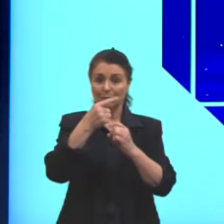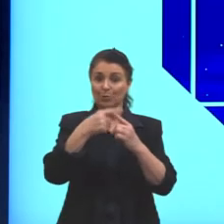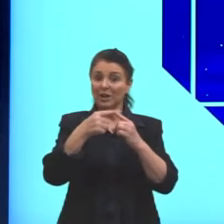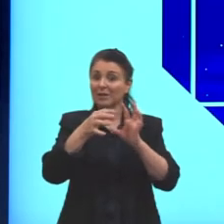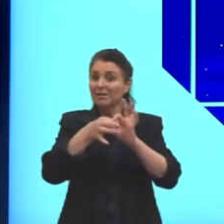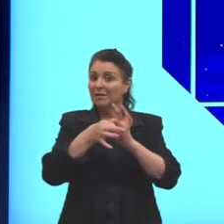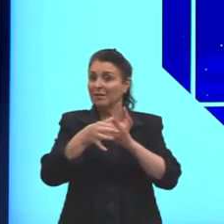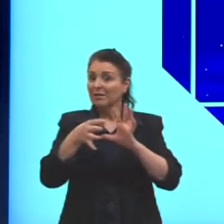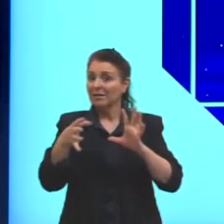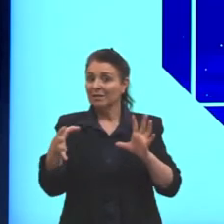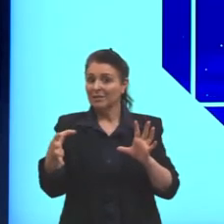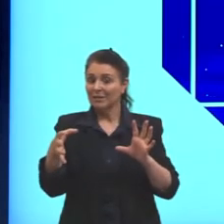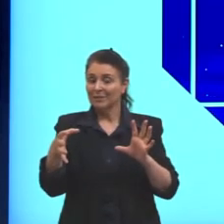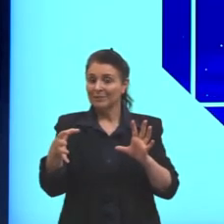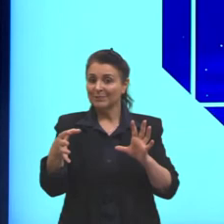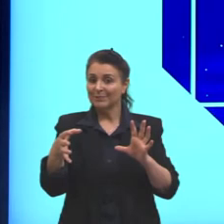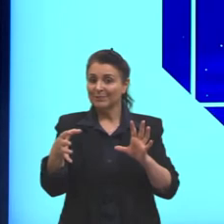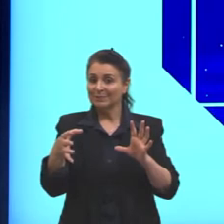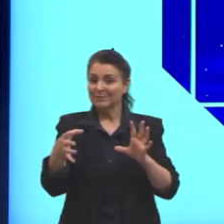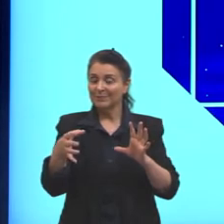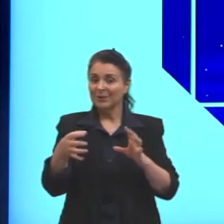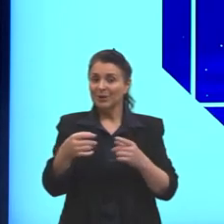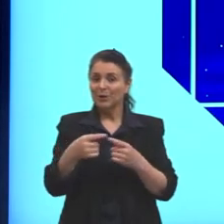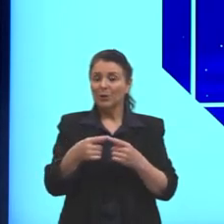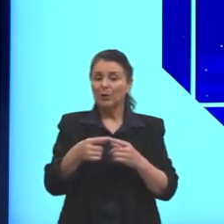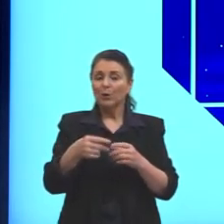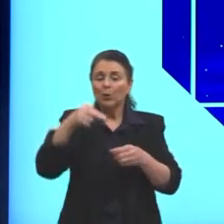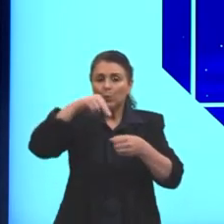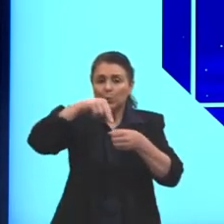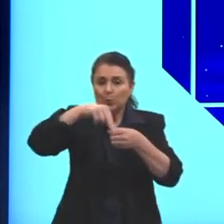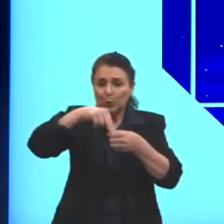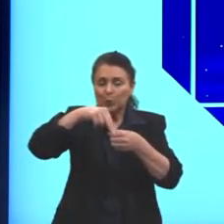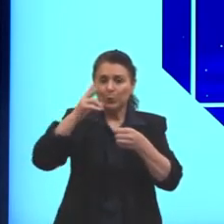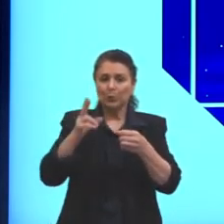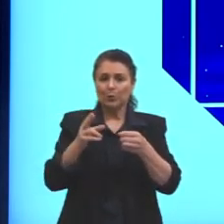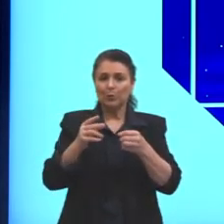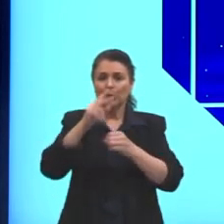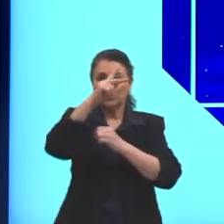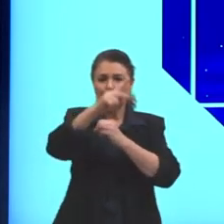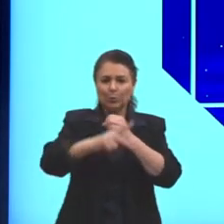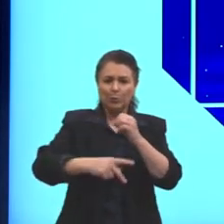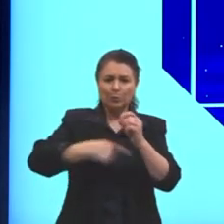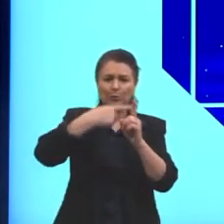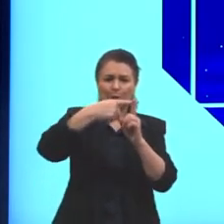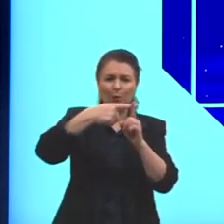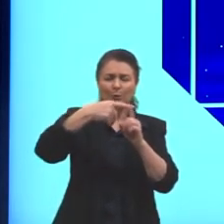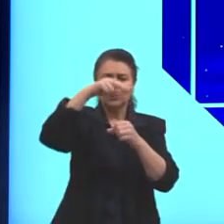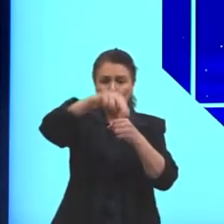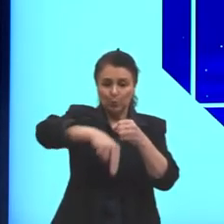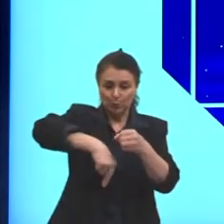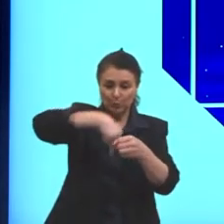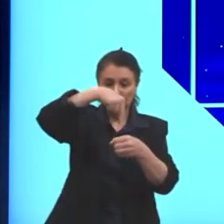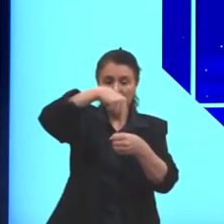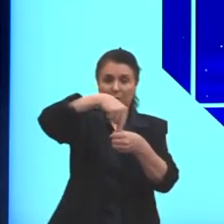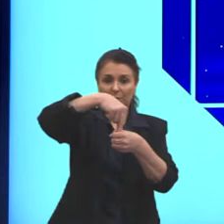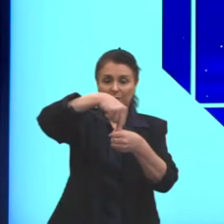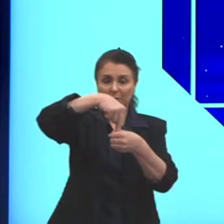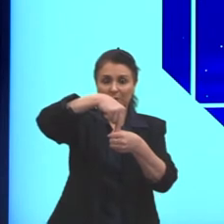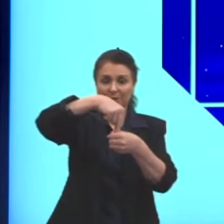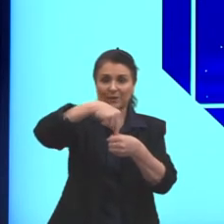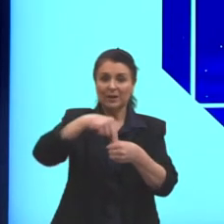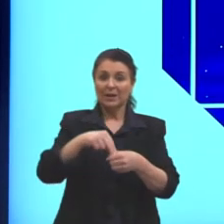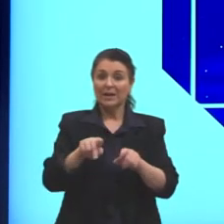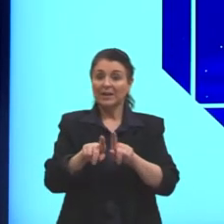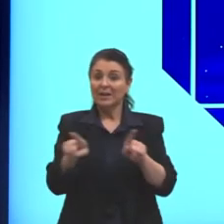então aqui a gente considera né o núcleo com os prótons com os neutros e aqui a gente está considerando